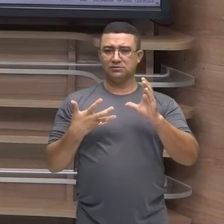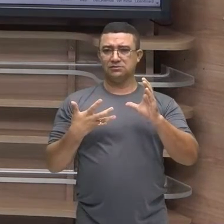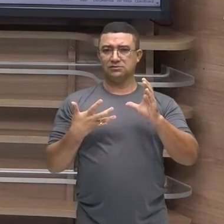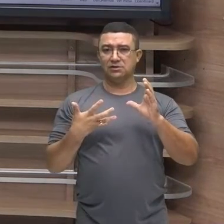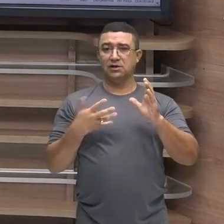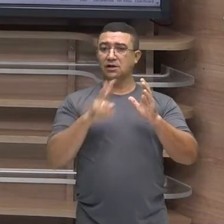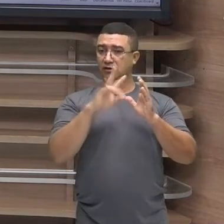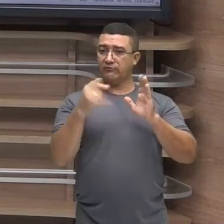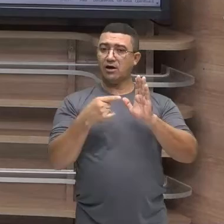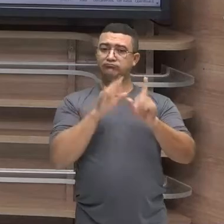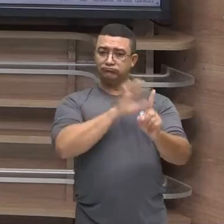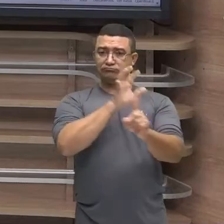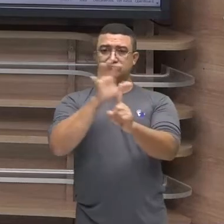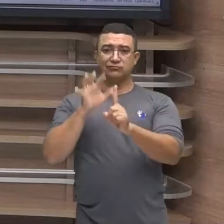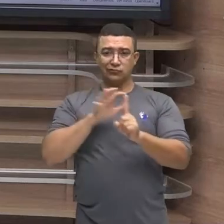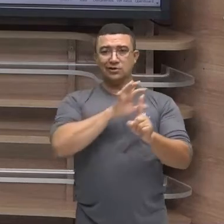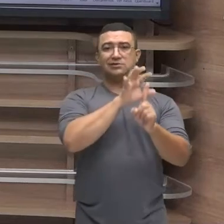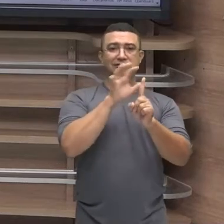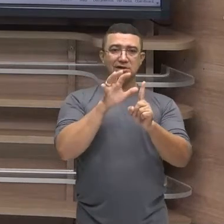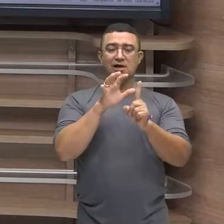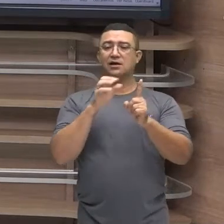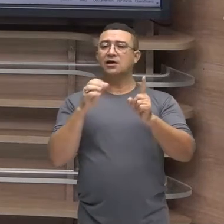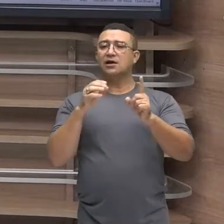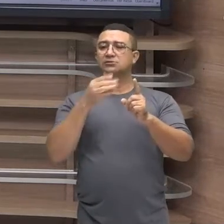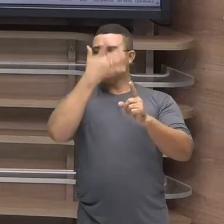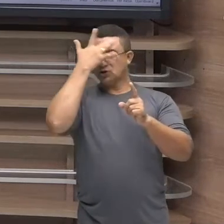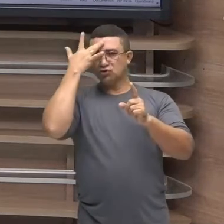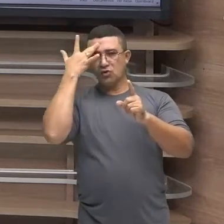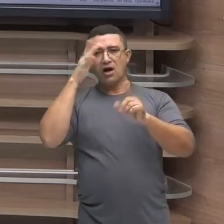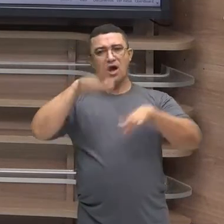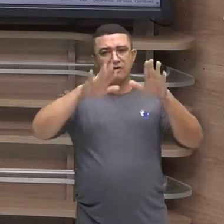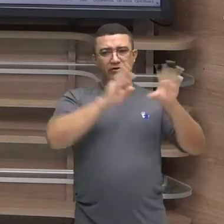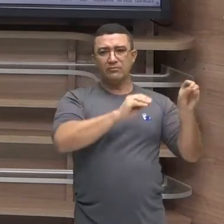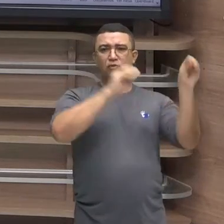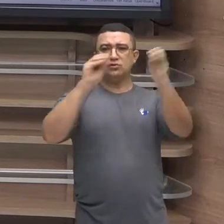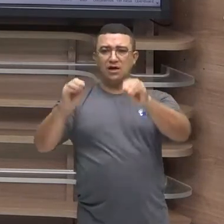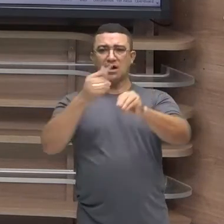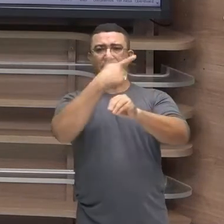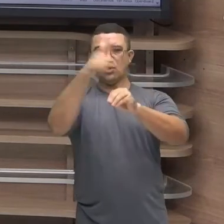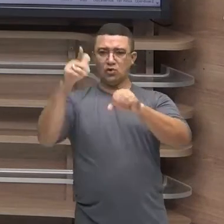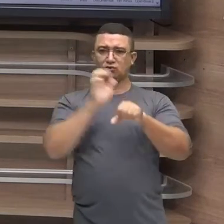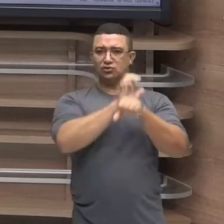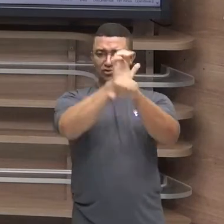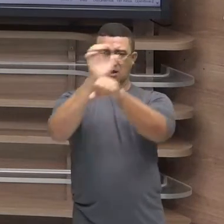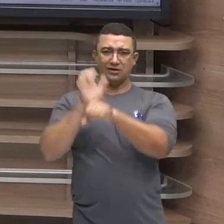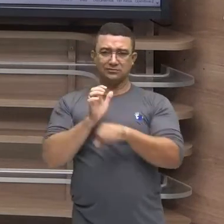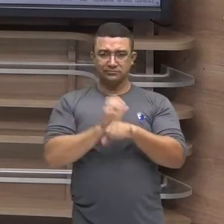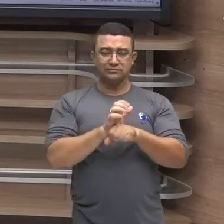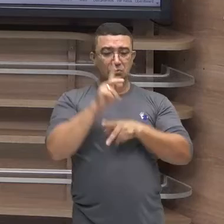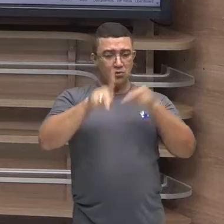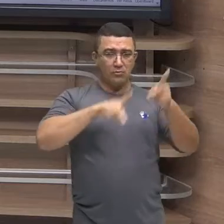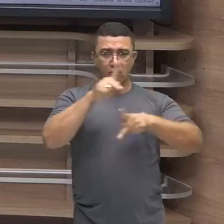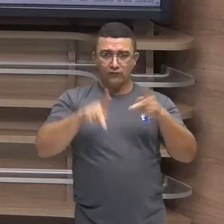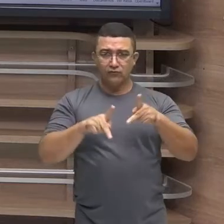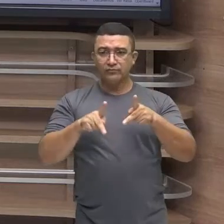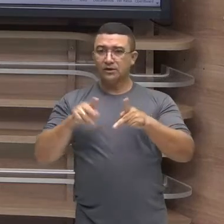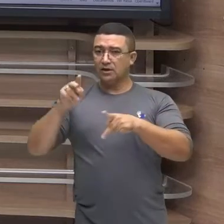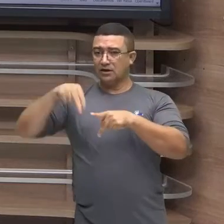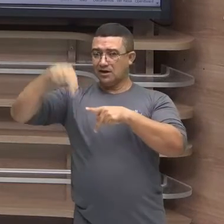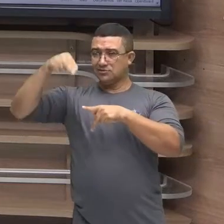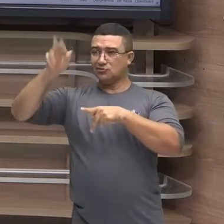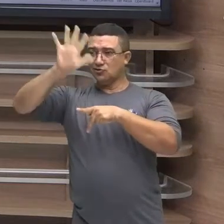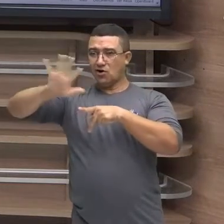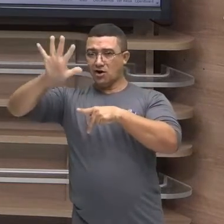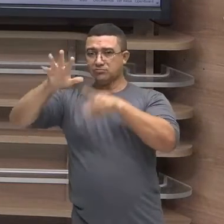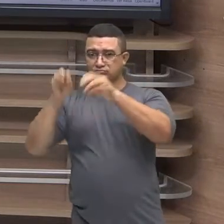que vão influenciar aí esses fluxos migratórios, né, o êxodo nordestino, né? Então a população ela sai do Nordeste